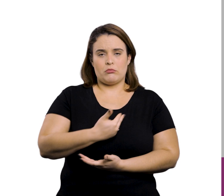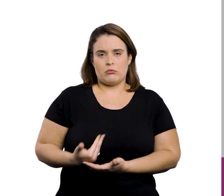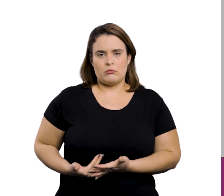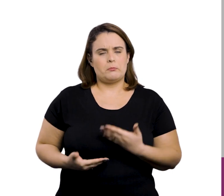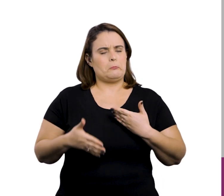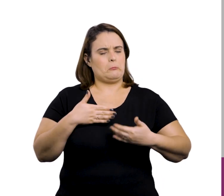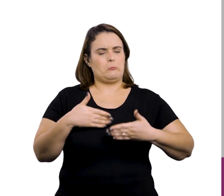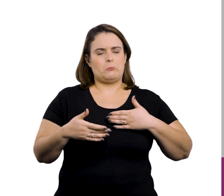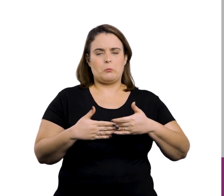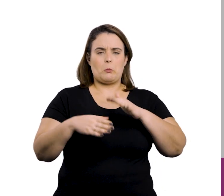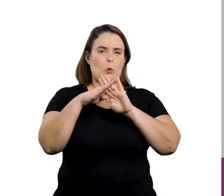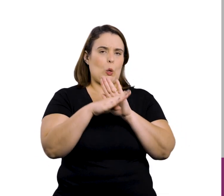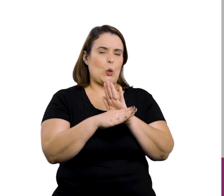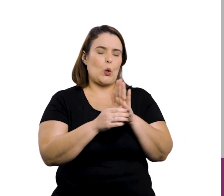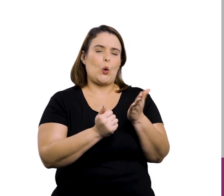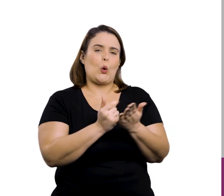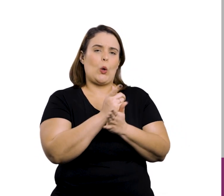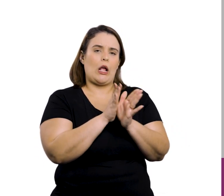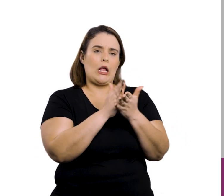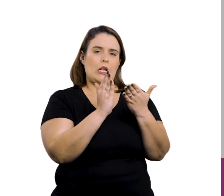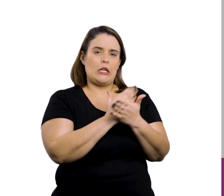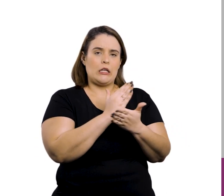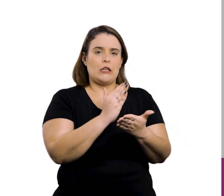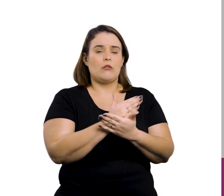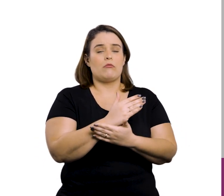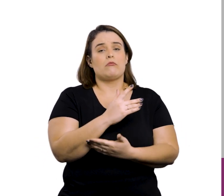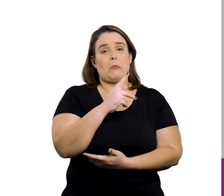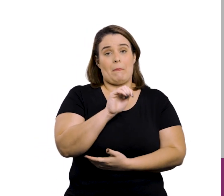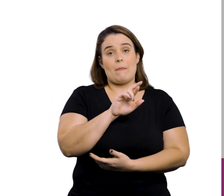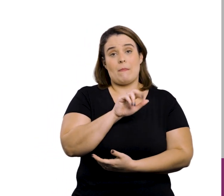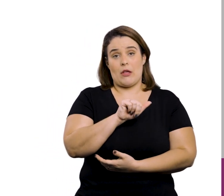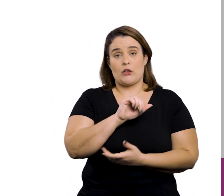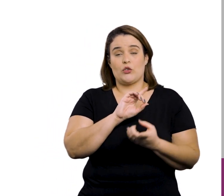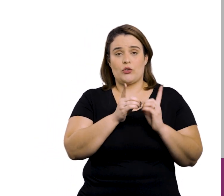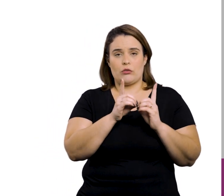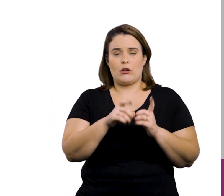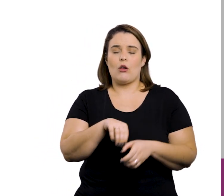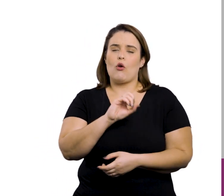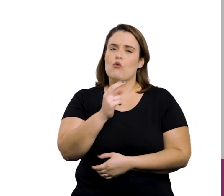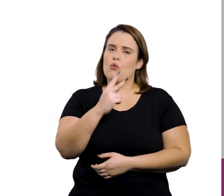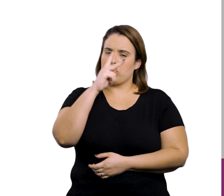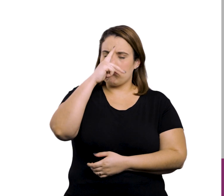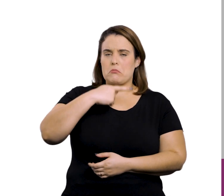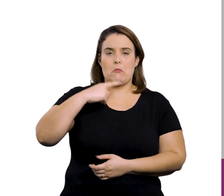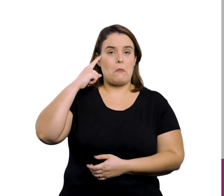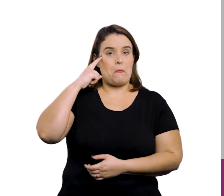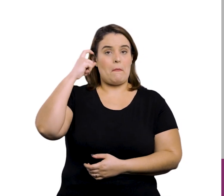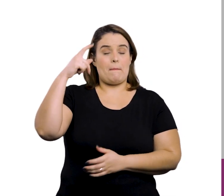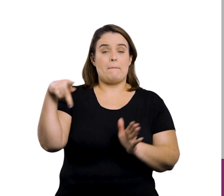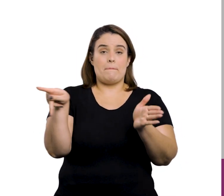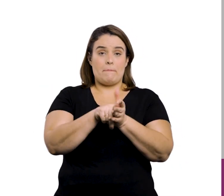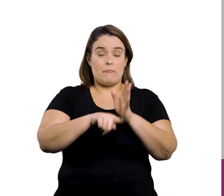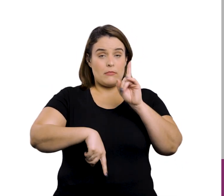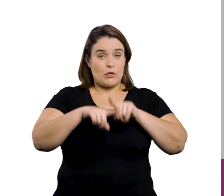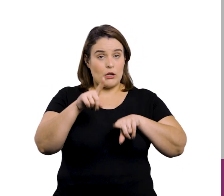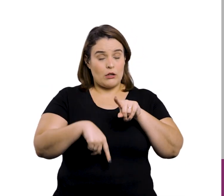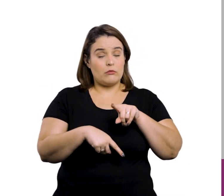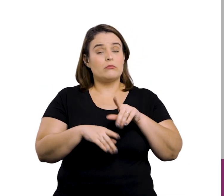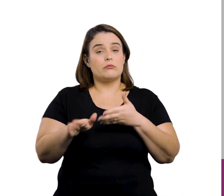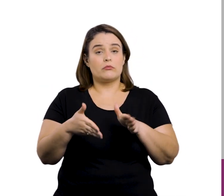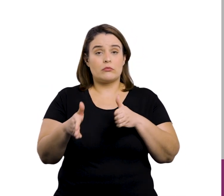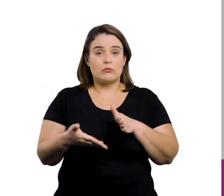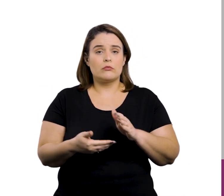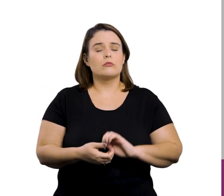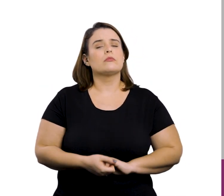dinheiro público, seja pelos programas de compra de livros didáticos e paradidáticos, ou por iniciativas próprias de produção